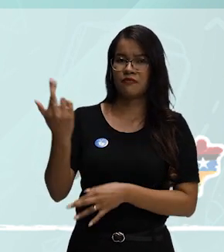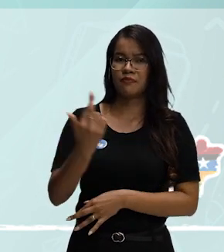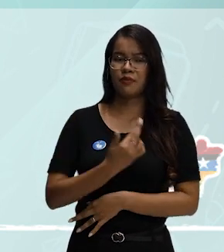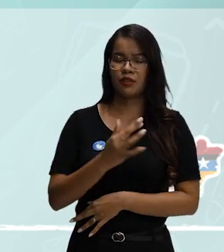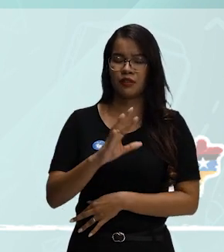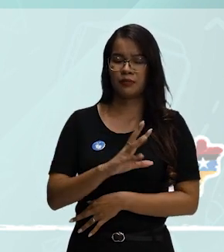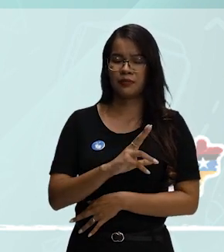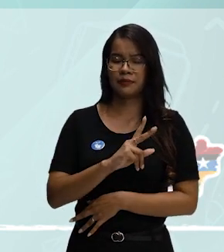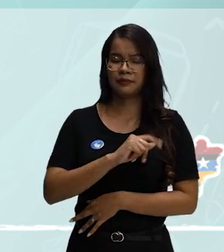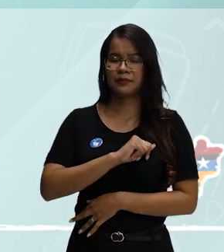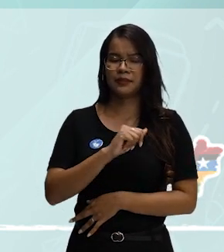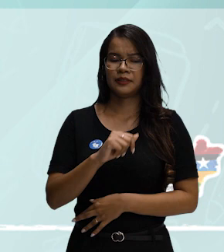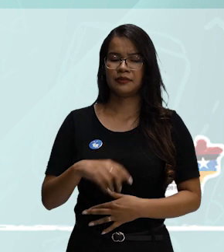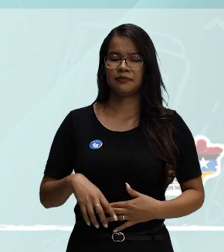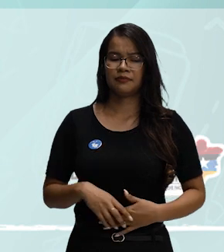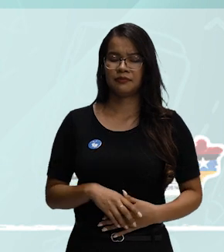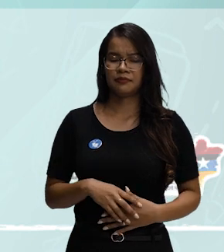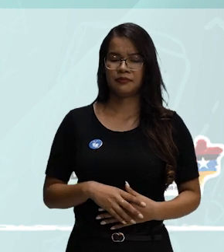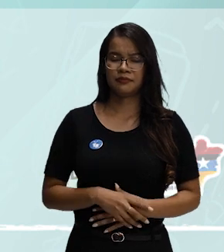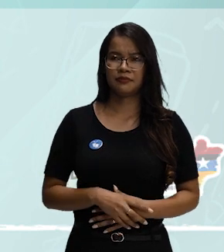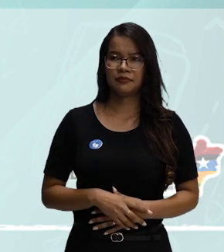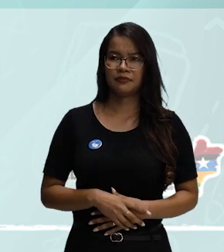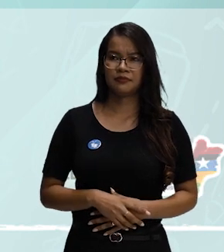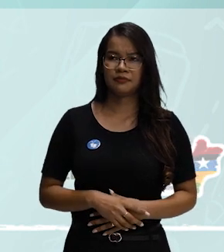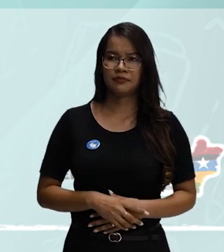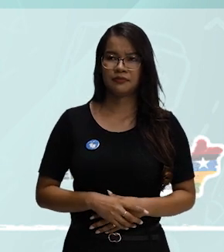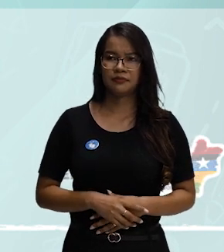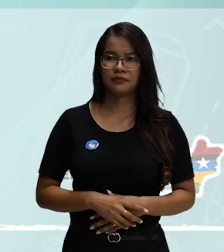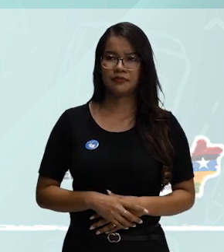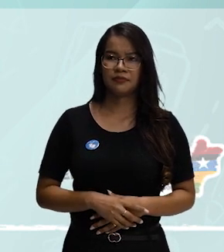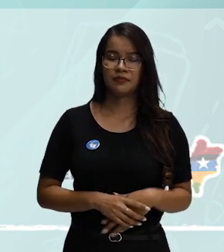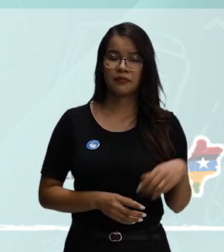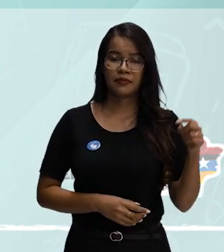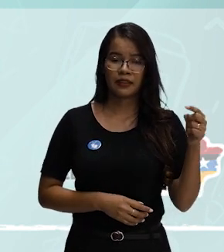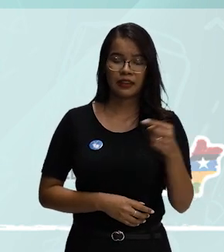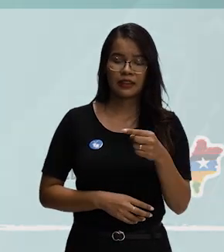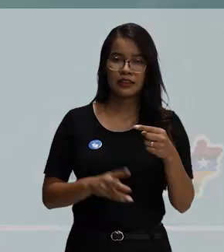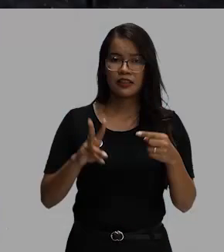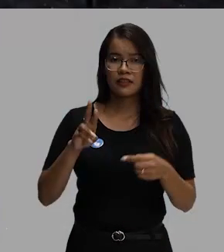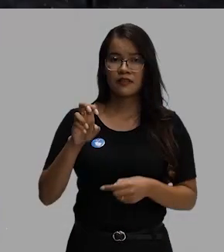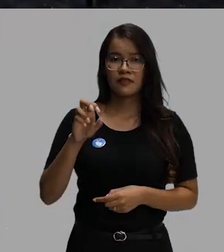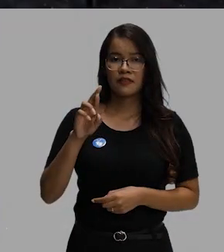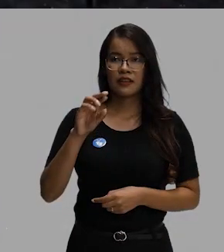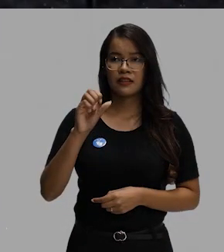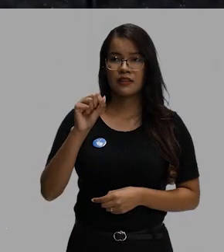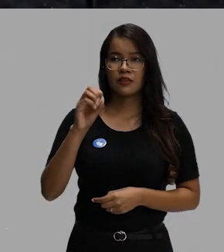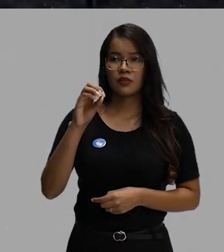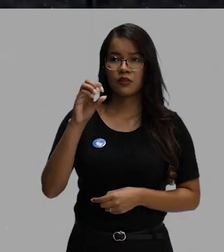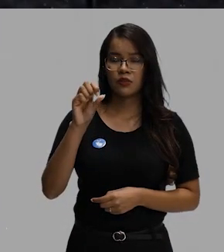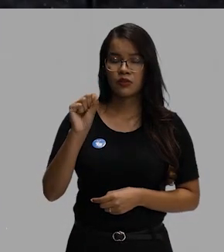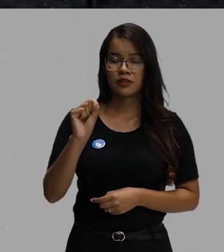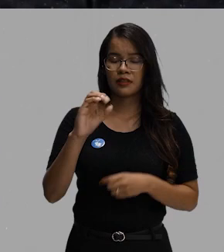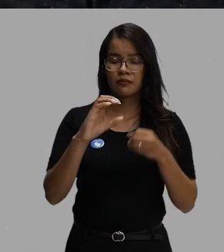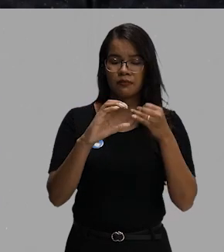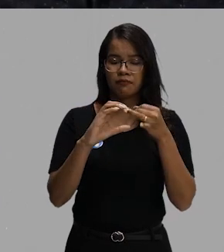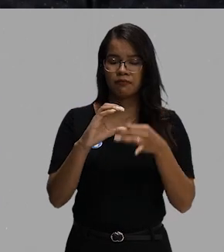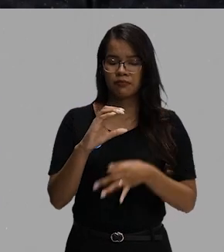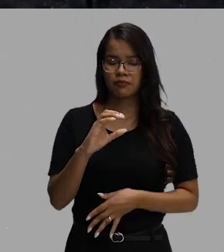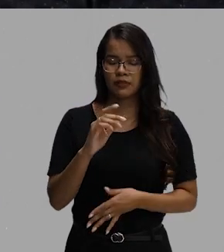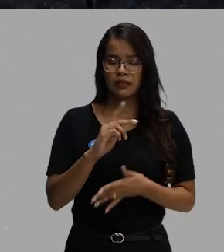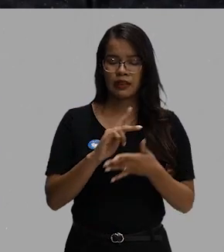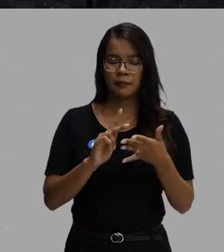piedade, olhos por quem viveu, quem já não vive. Esses versos caracterizam a